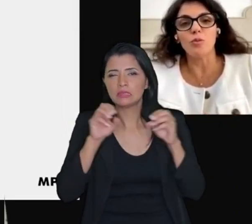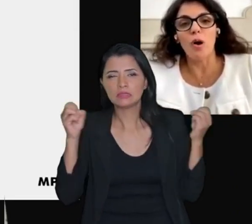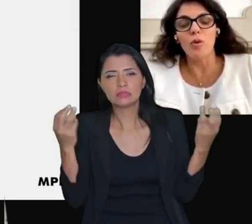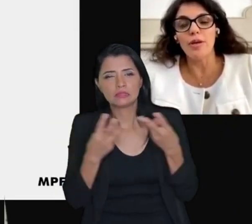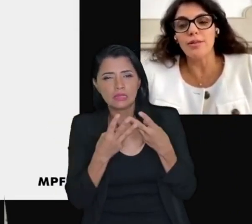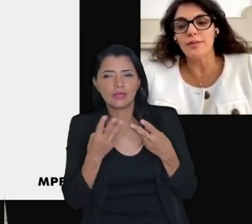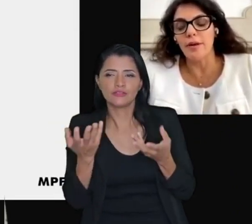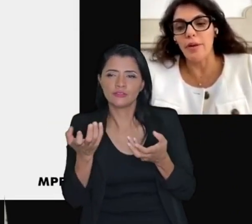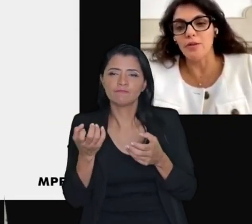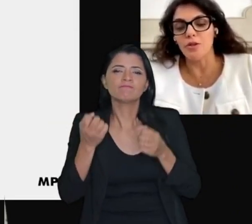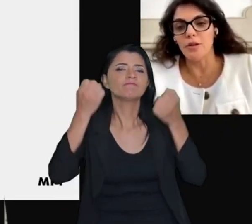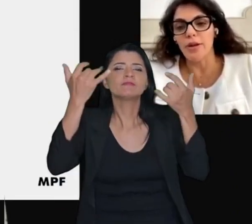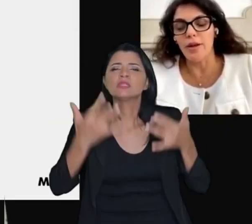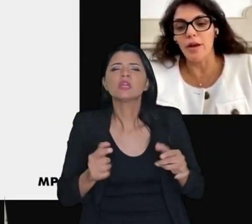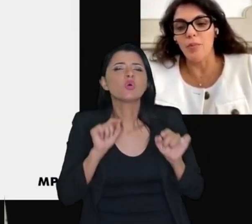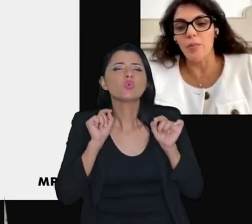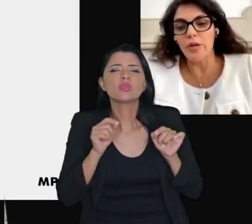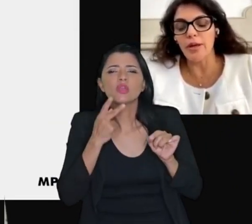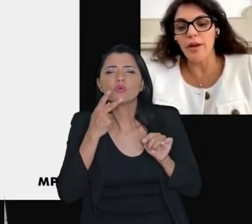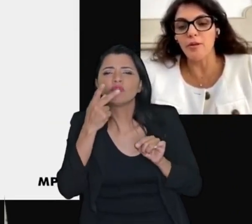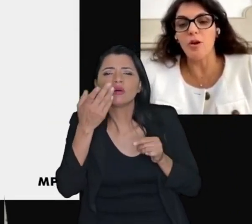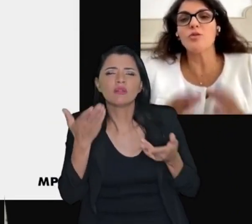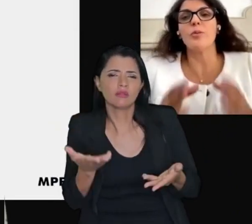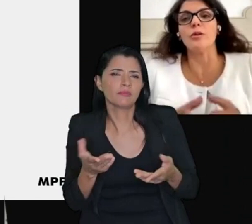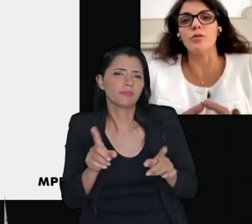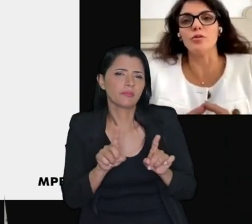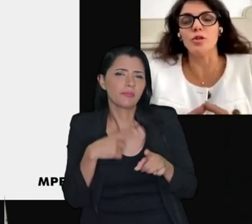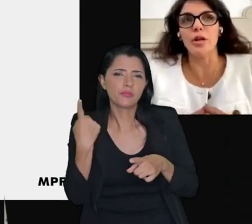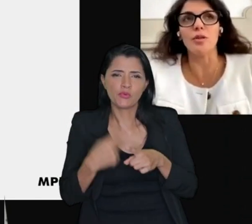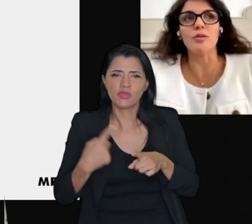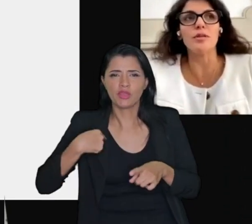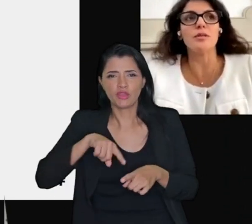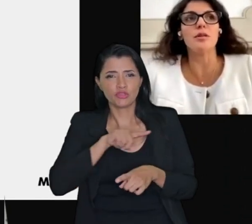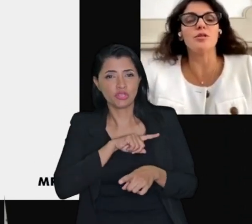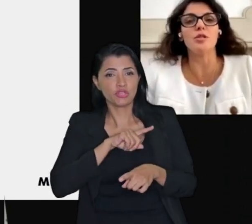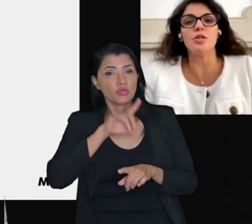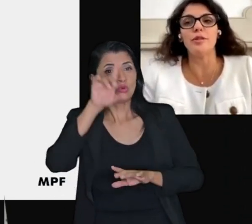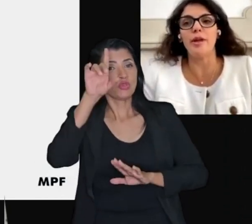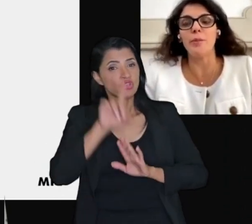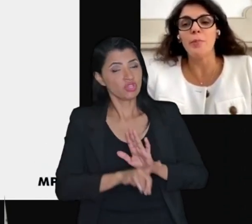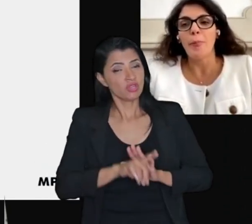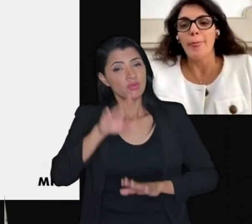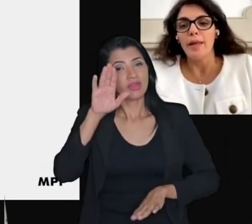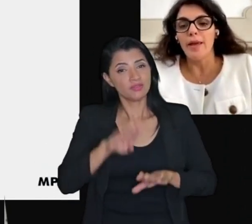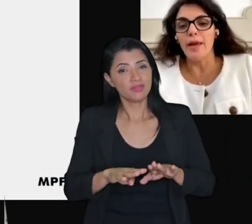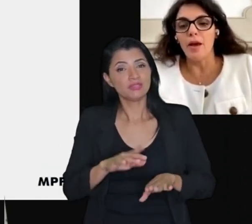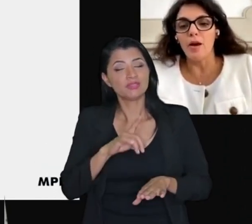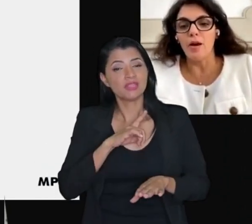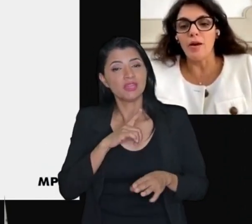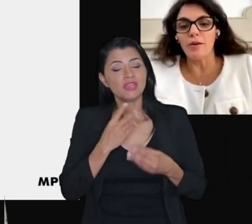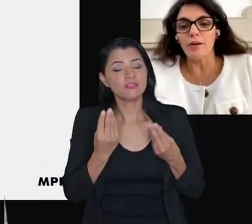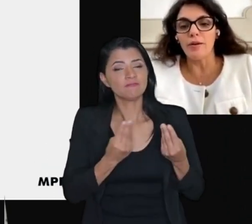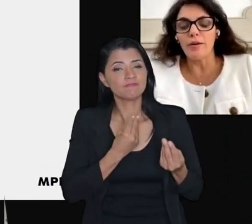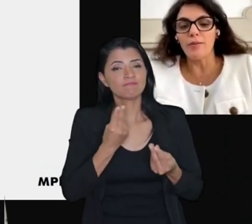gostaria de pontuar o que exatamente. Porque nós, operadores do direito, às vezes a gente tem